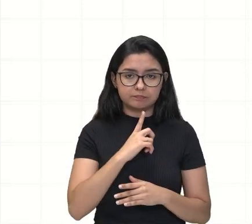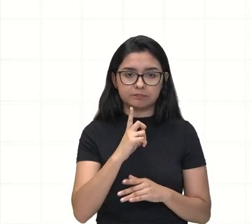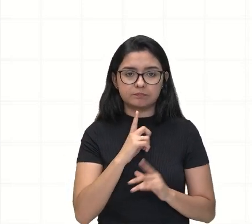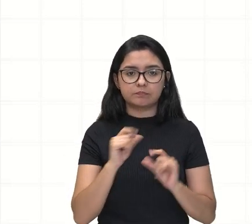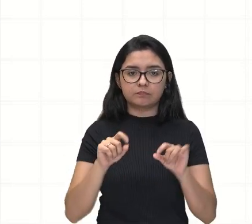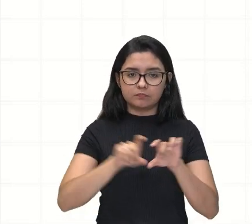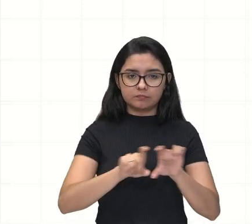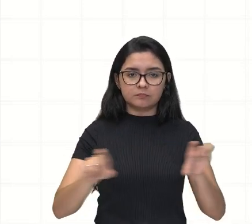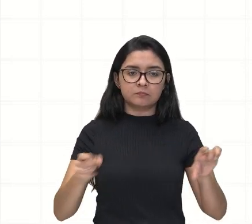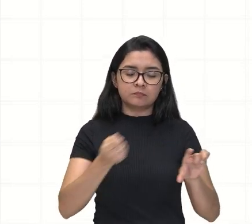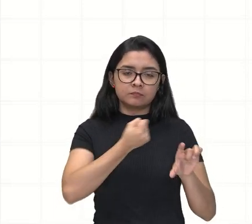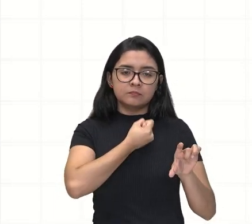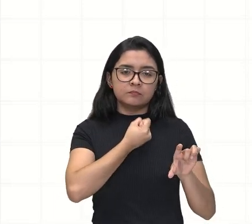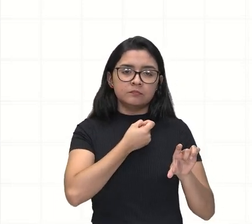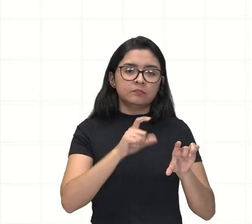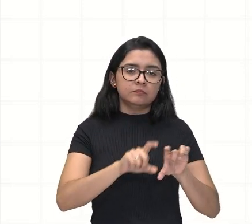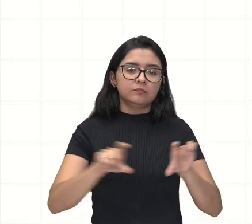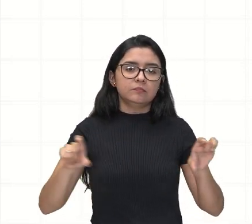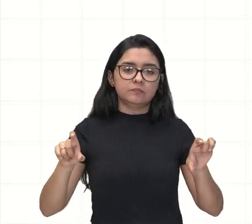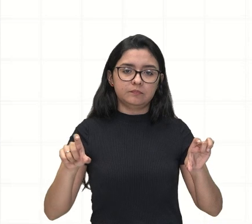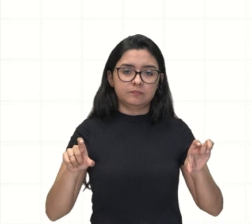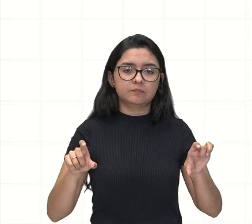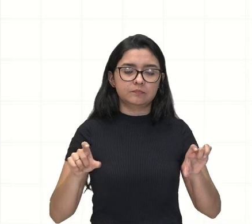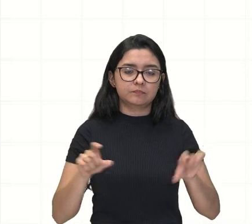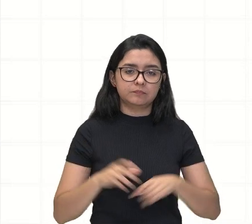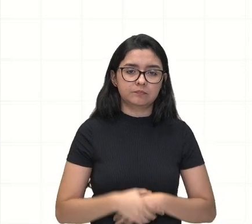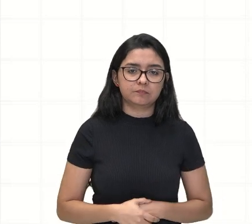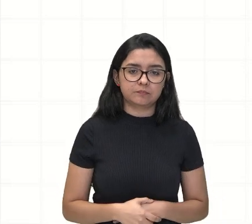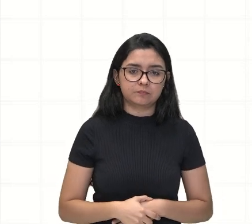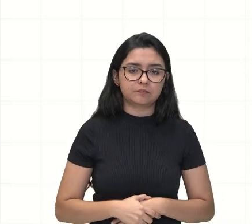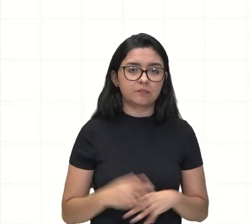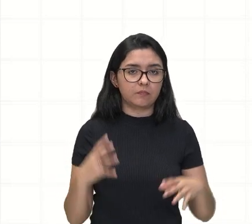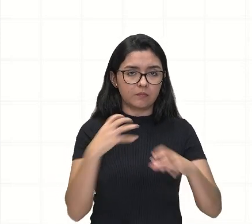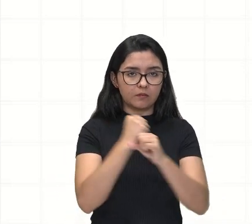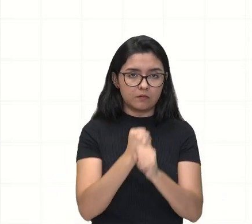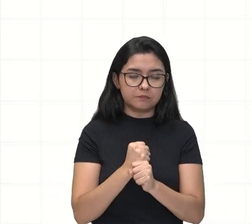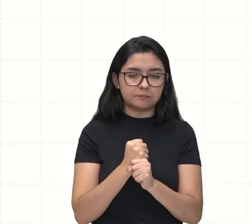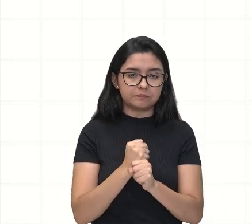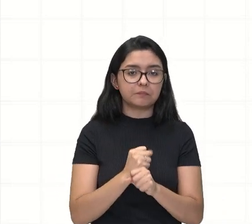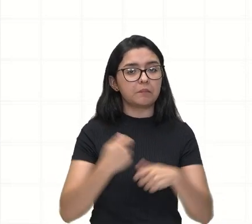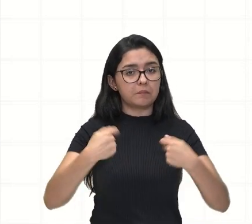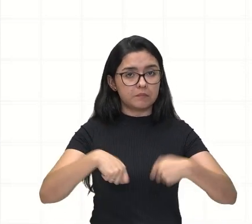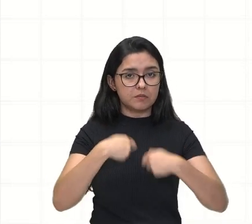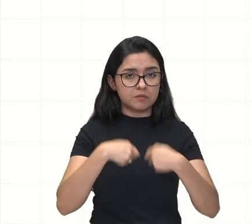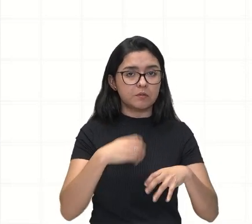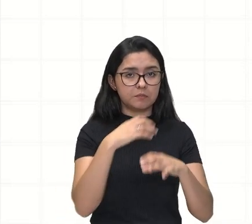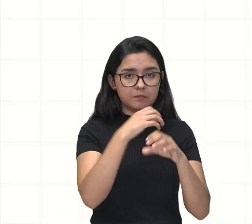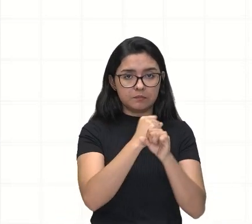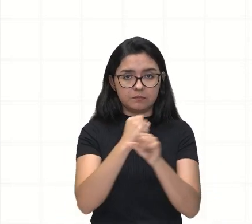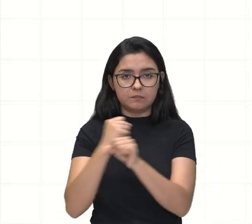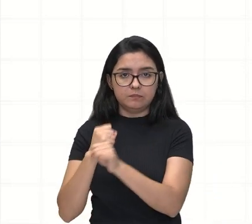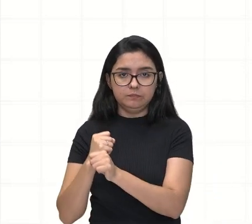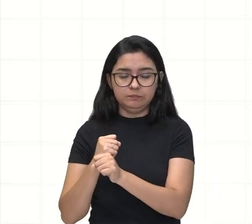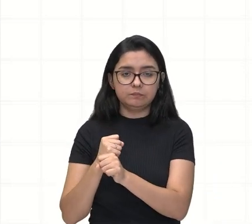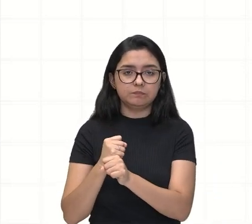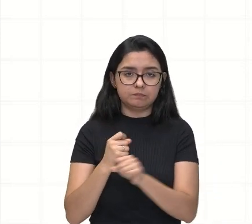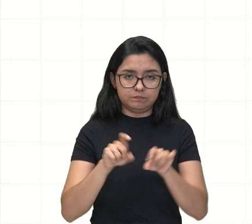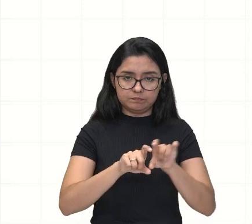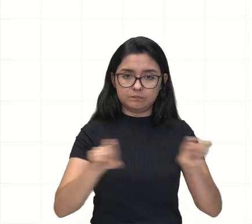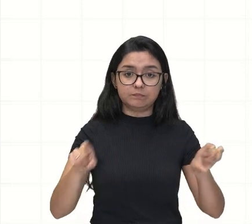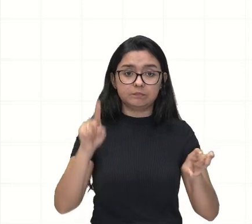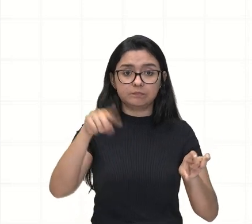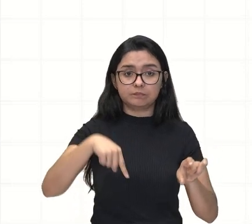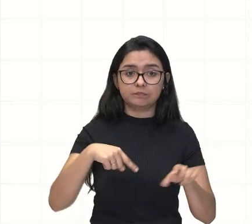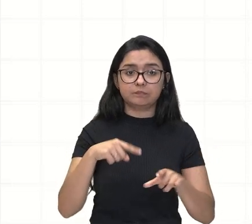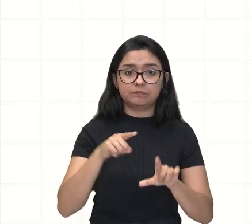expressão numérica. Quanto eles ficaram no final, nós precisamos resolver a expressão, que aqui é justamente a letra B,